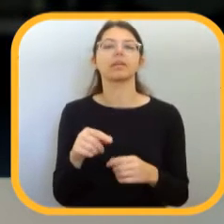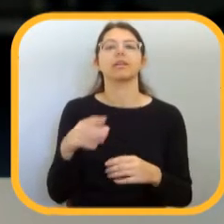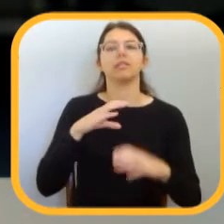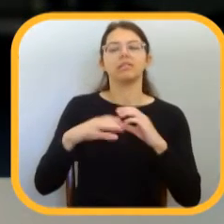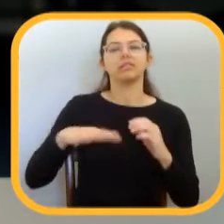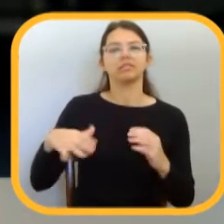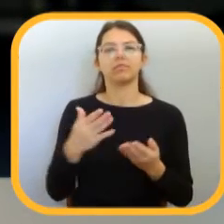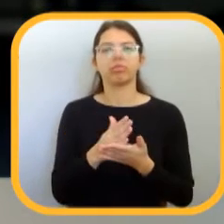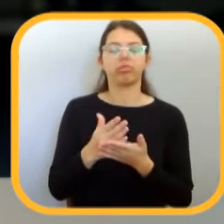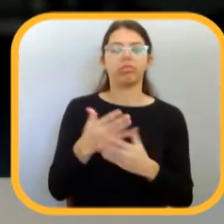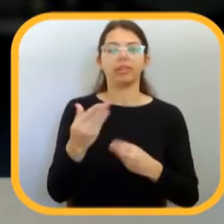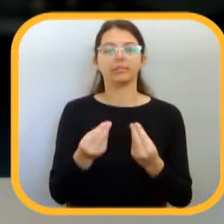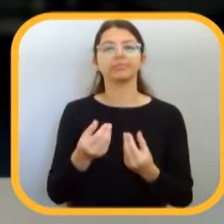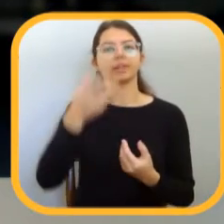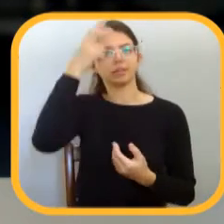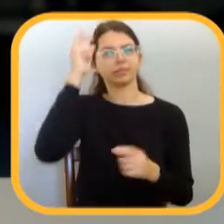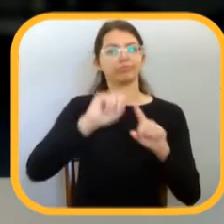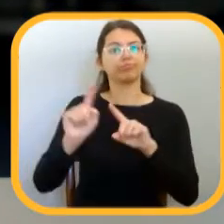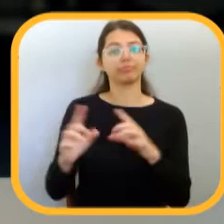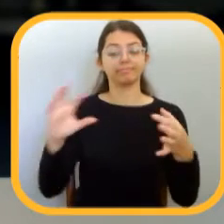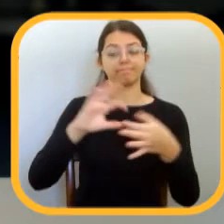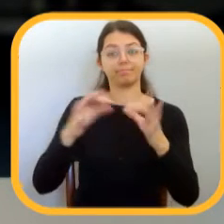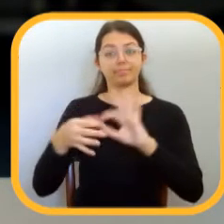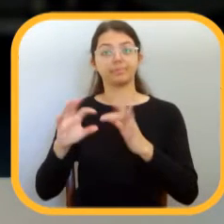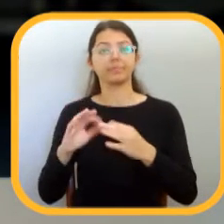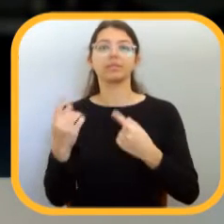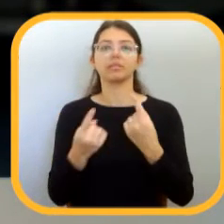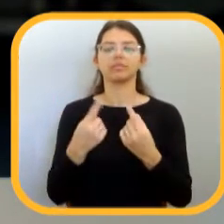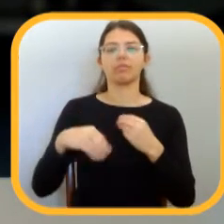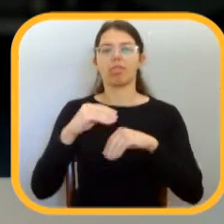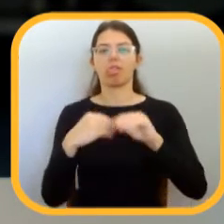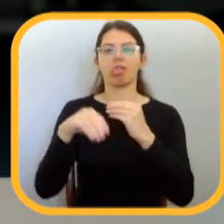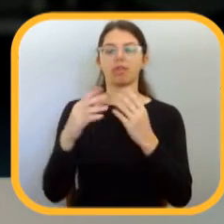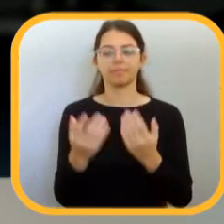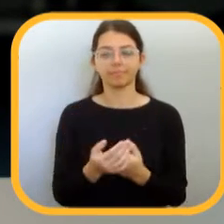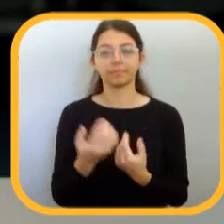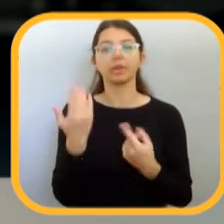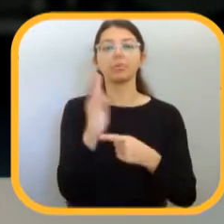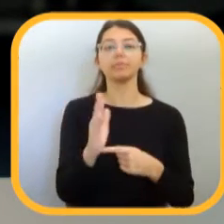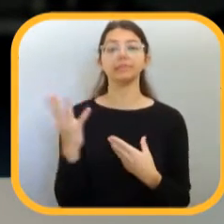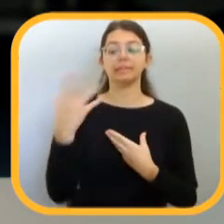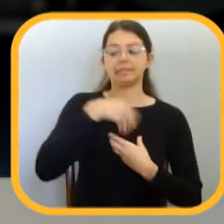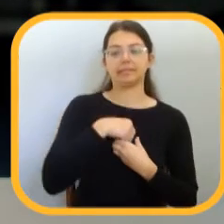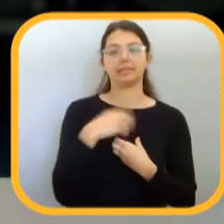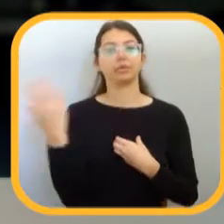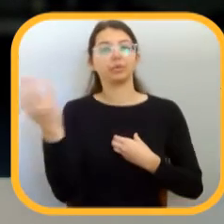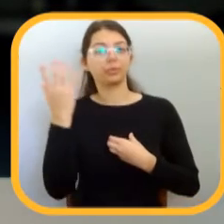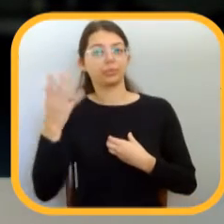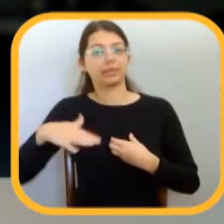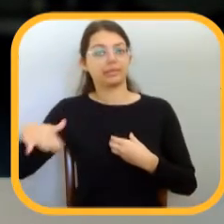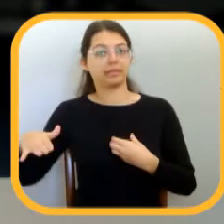que a comunicação de ciência é alvo, estão diversos termos que se relacionam e por vezes se sobrepõem, como por exemplo, literacia e